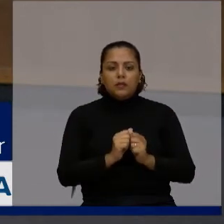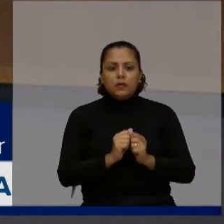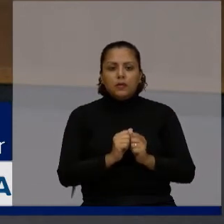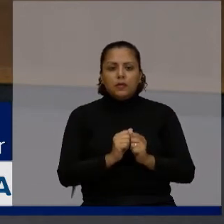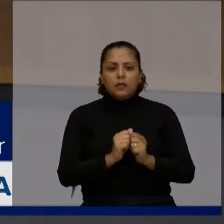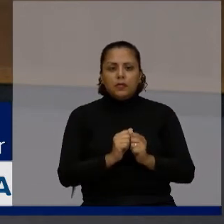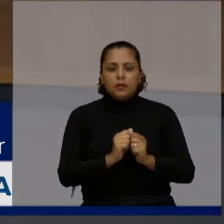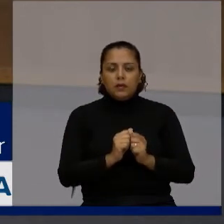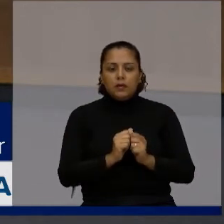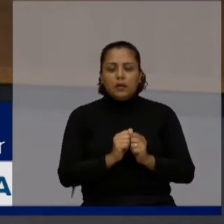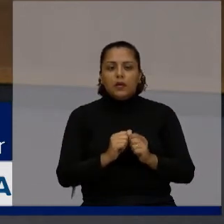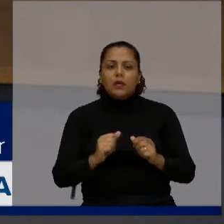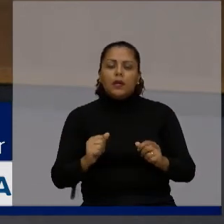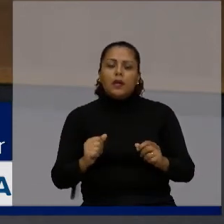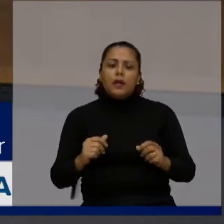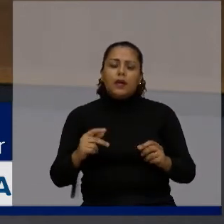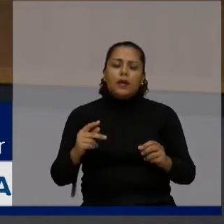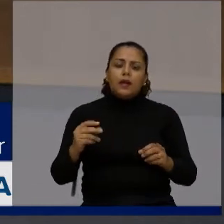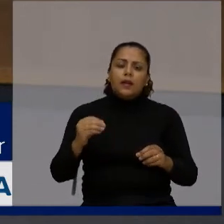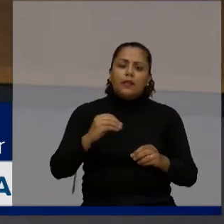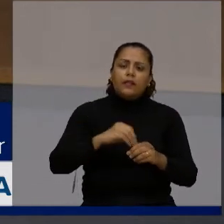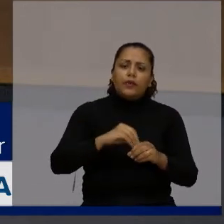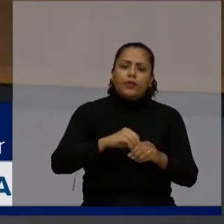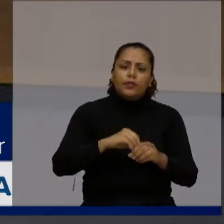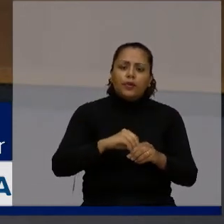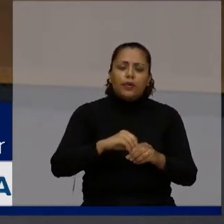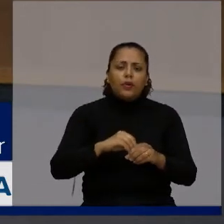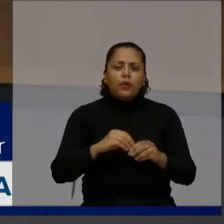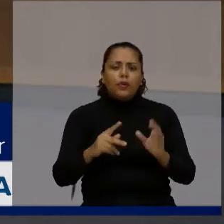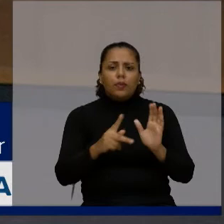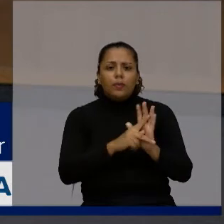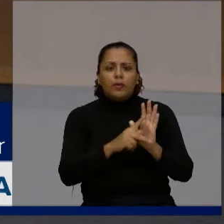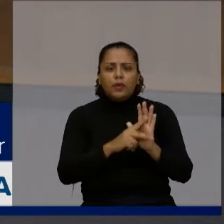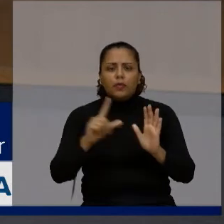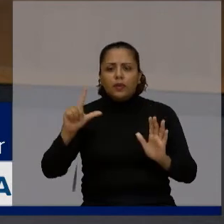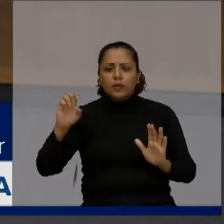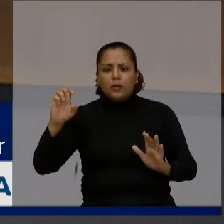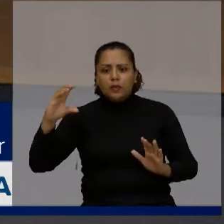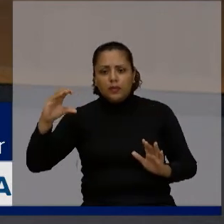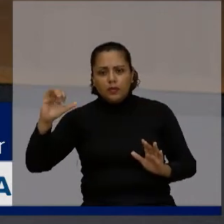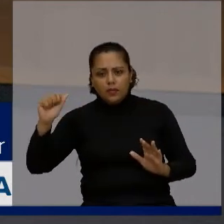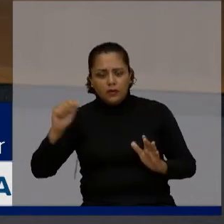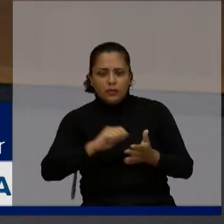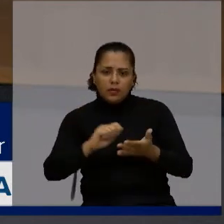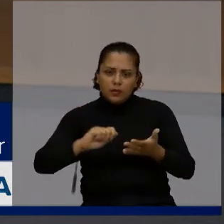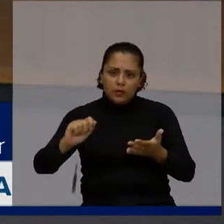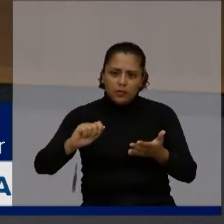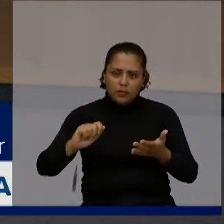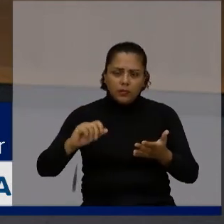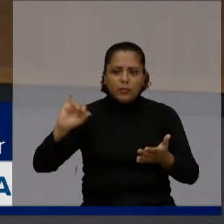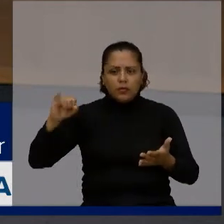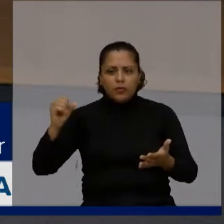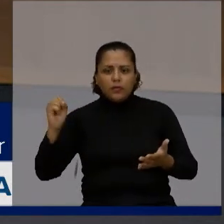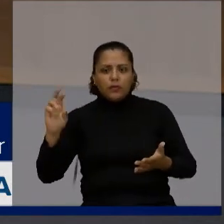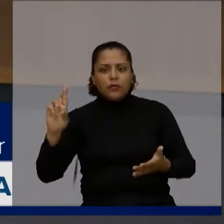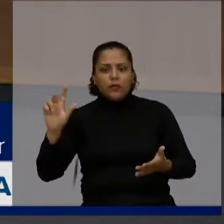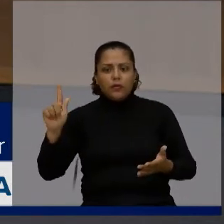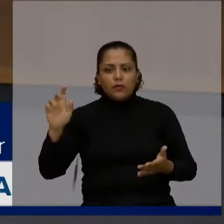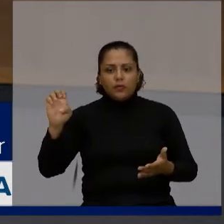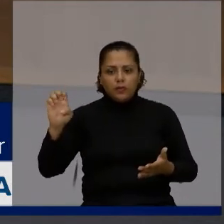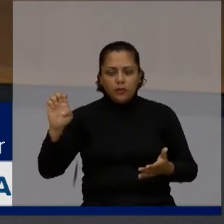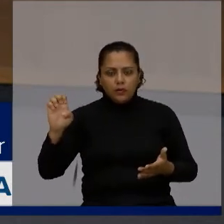da deputada Alessi Brandão, assinada por Jorge do Carmo, do PT, e Maurici, do PT. É